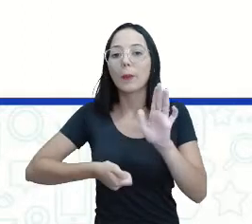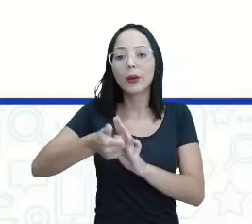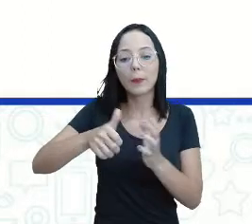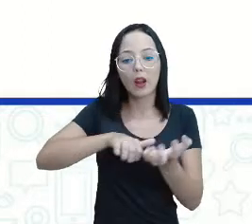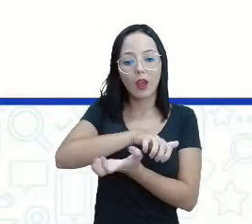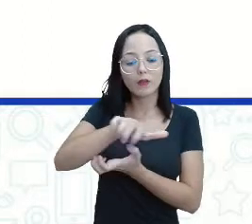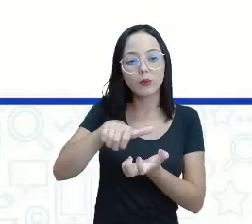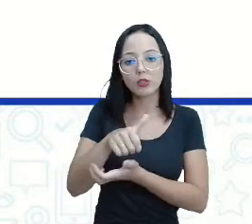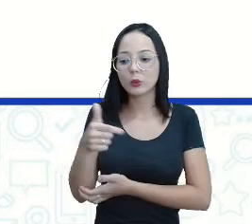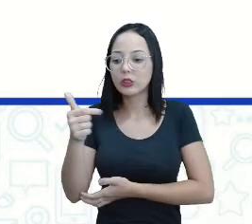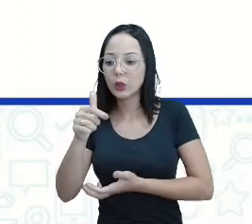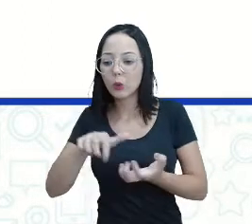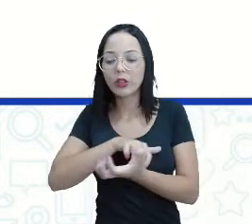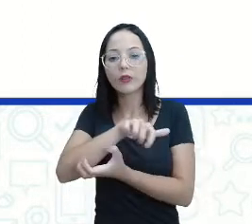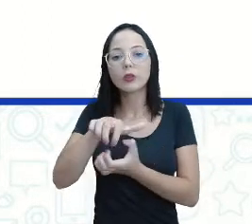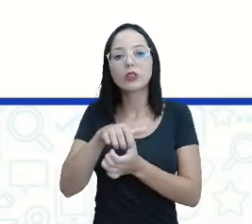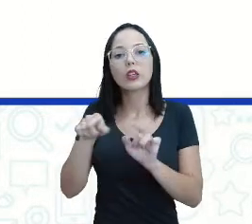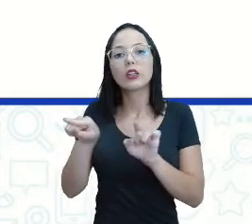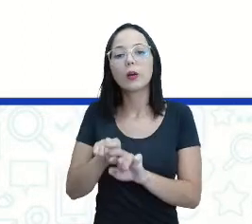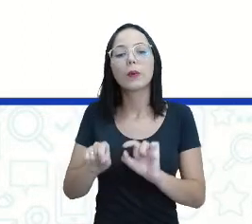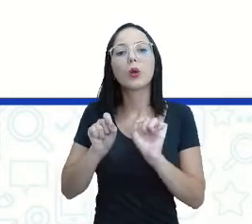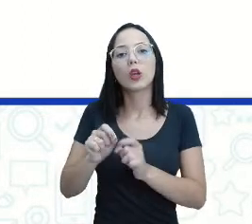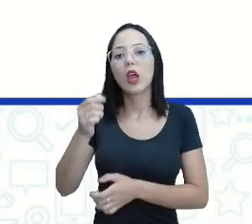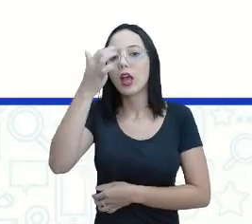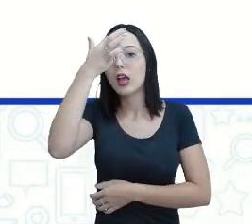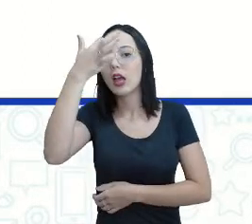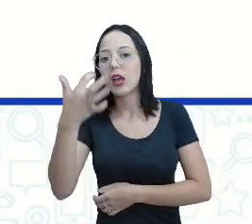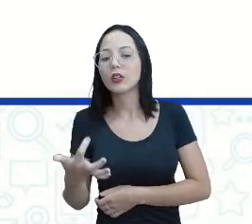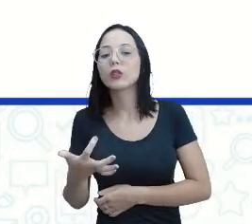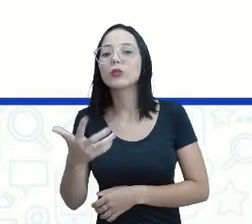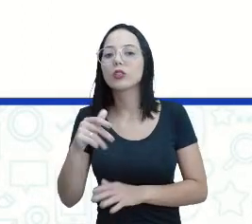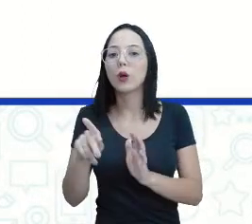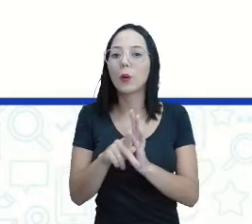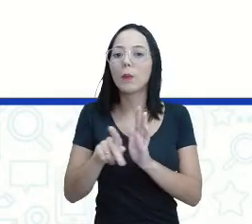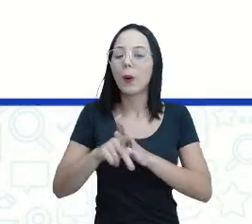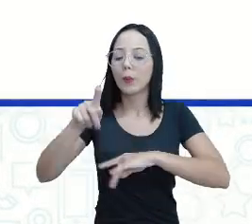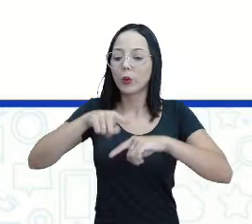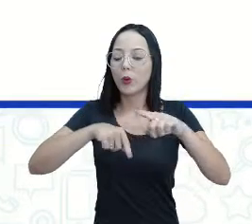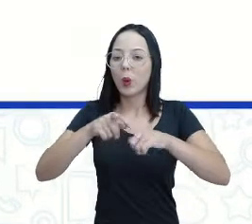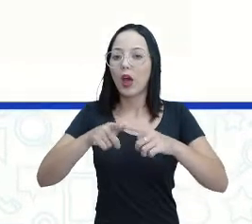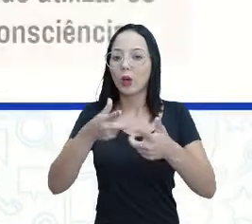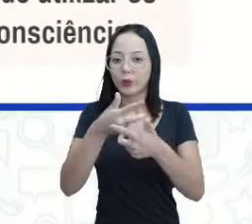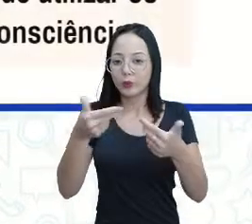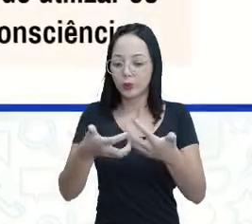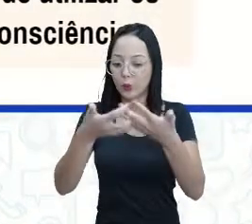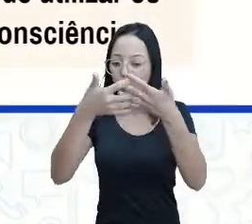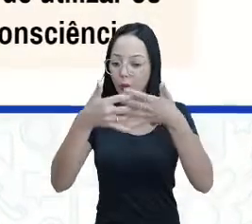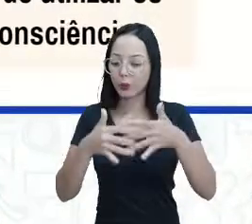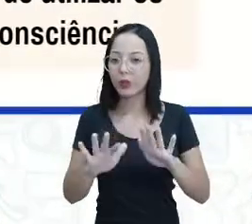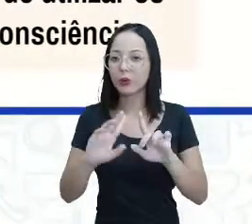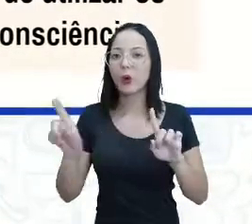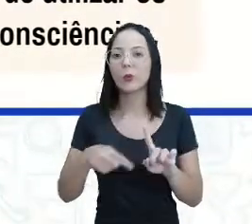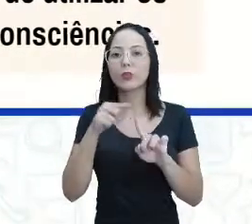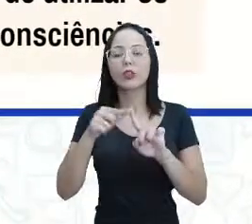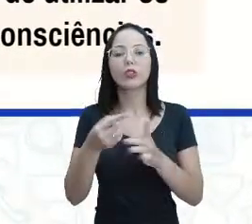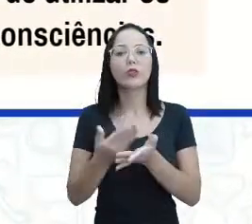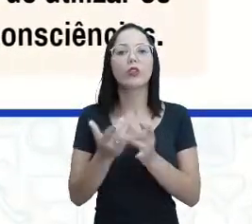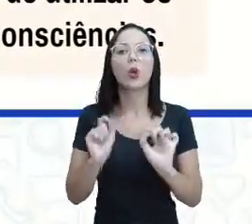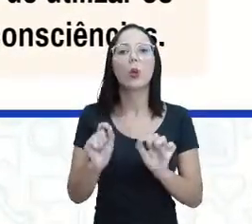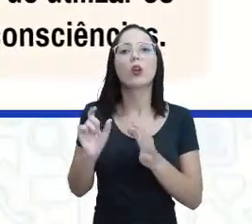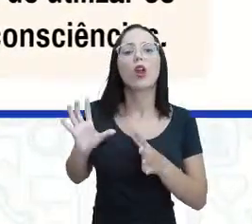segunda e terceira, e soluções para combater a superexploração dos recursos naturais. Vamos embora, tá? Os objetivos da aula